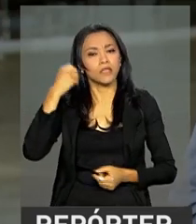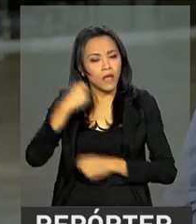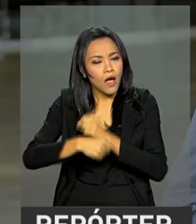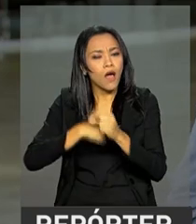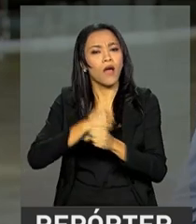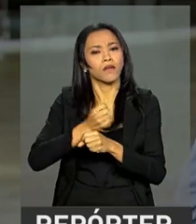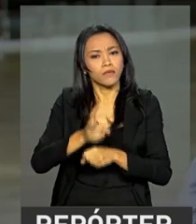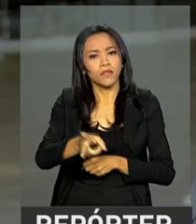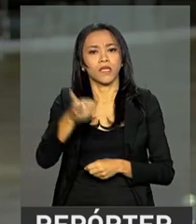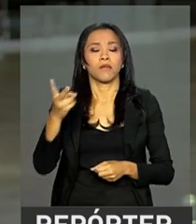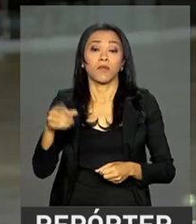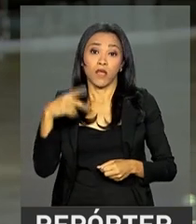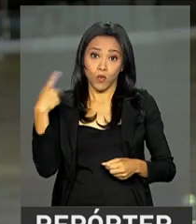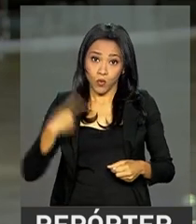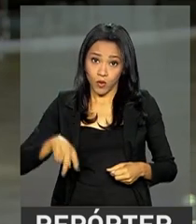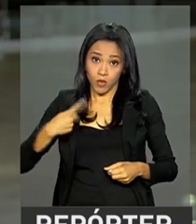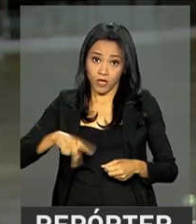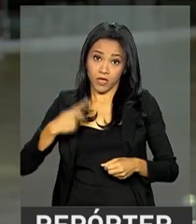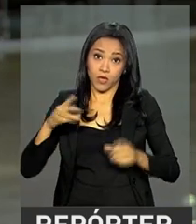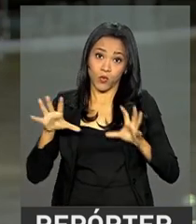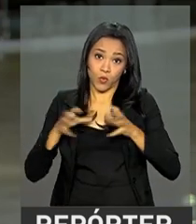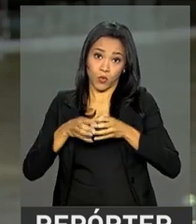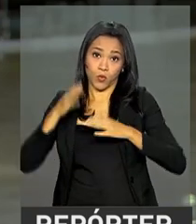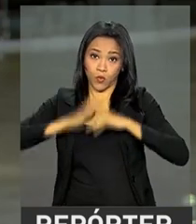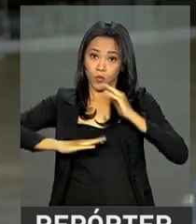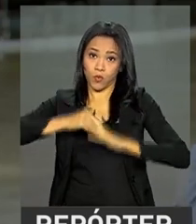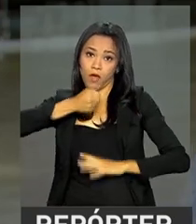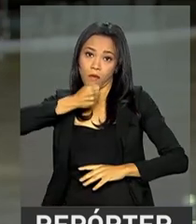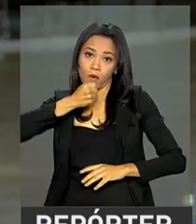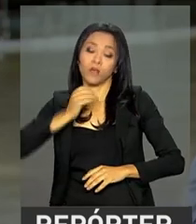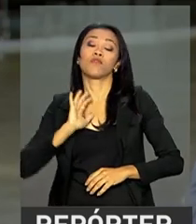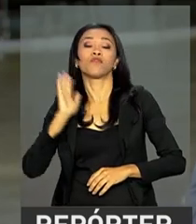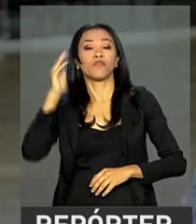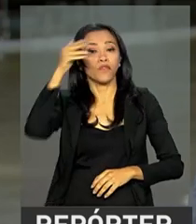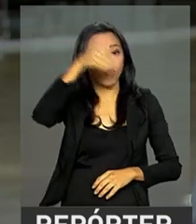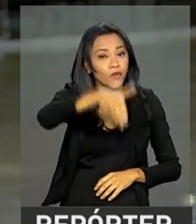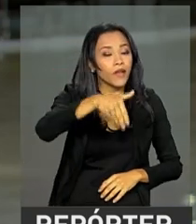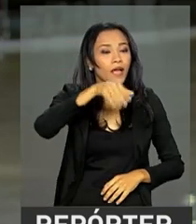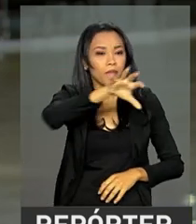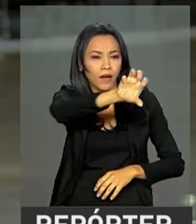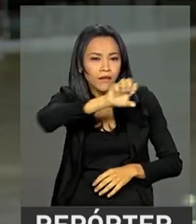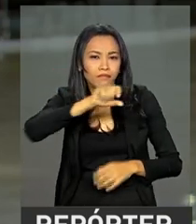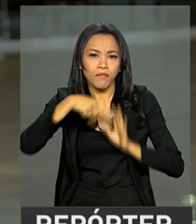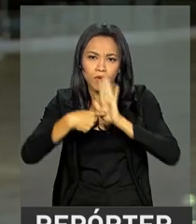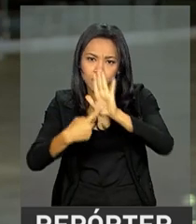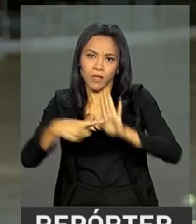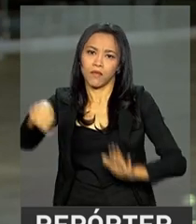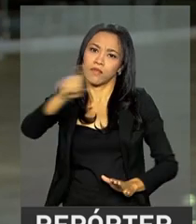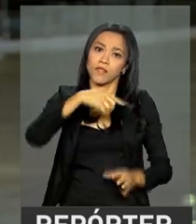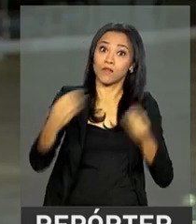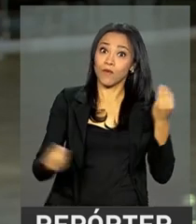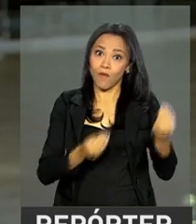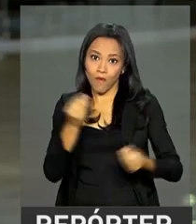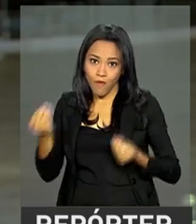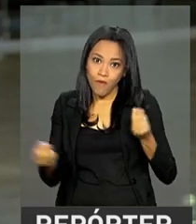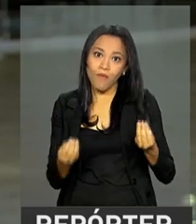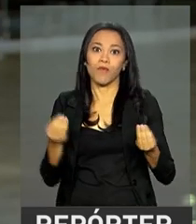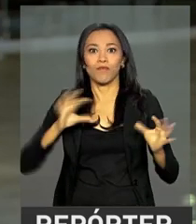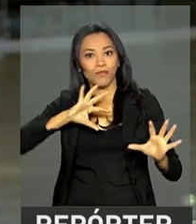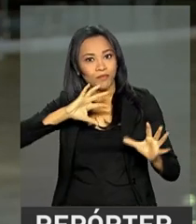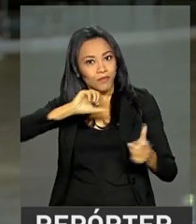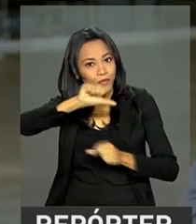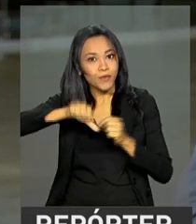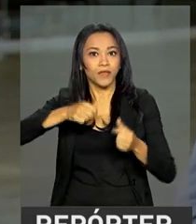equipe a equipe da tv nbr já tá lá em belém e preparou uma reportagem para mostrar como esse evento movimenta a rotina